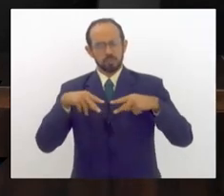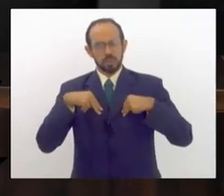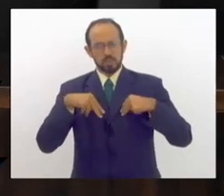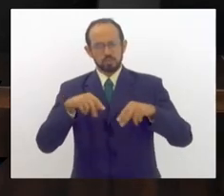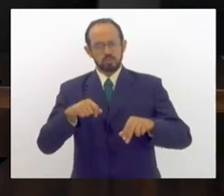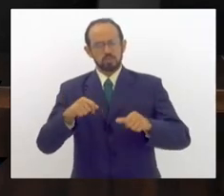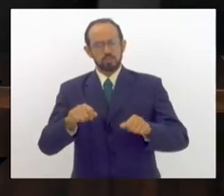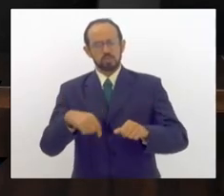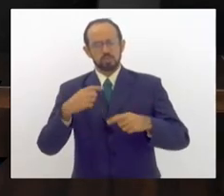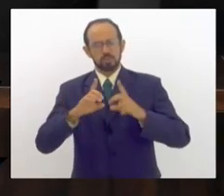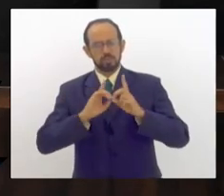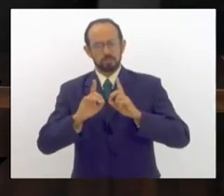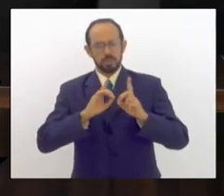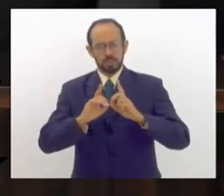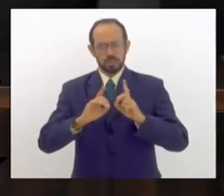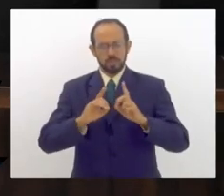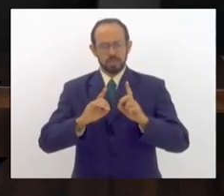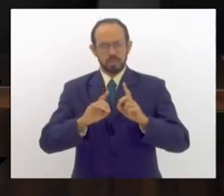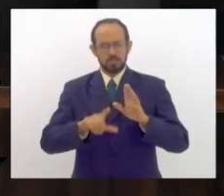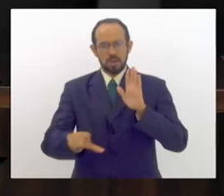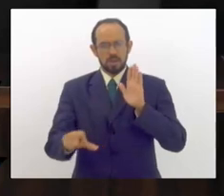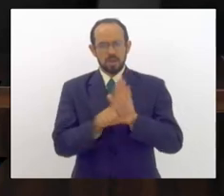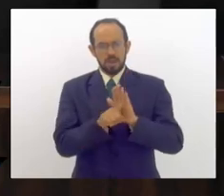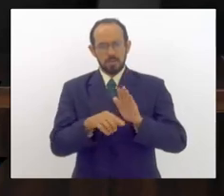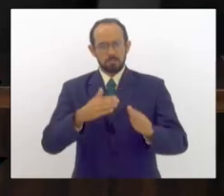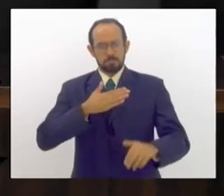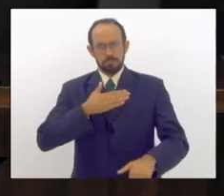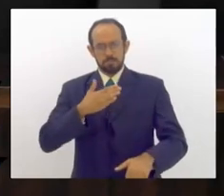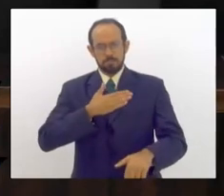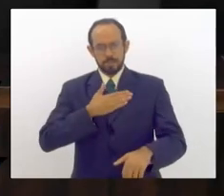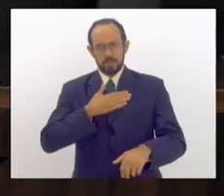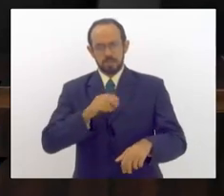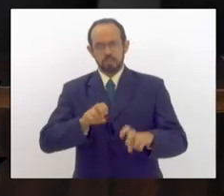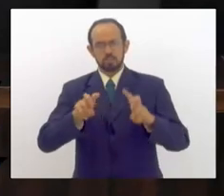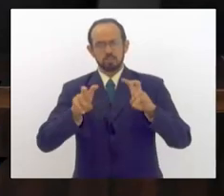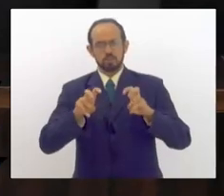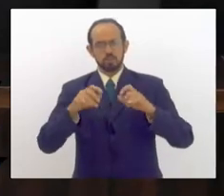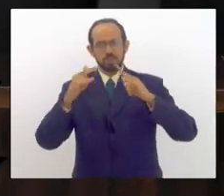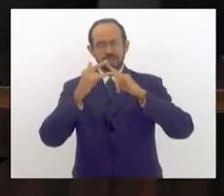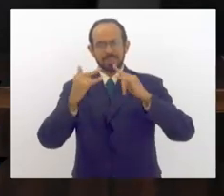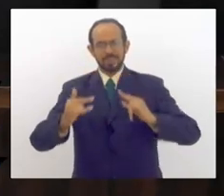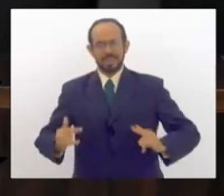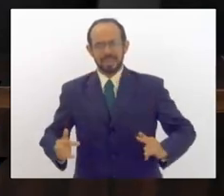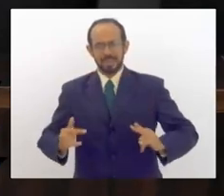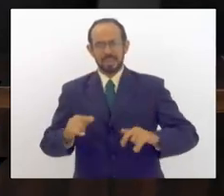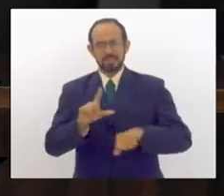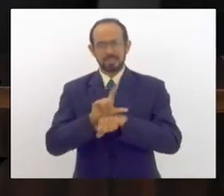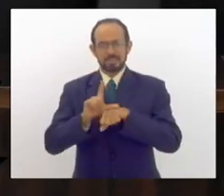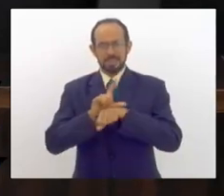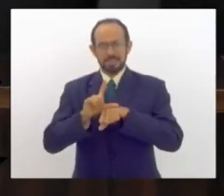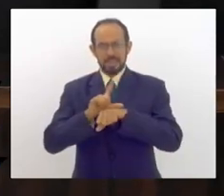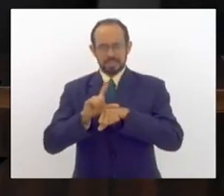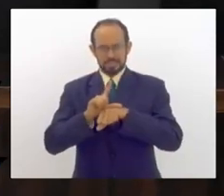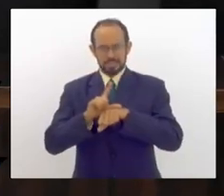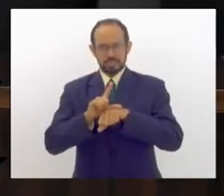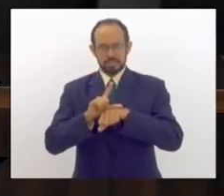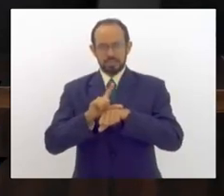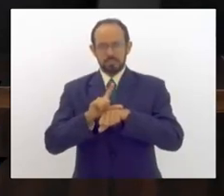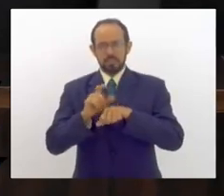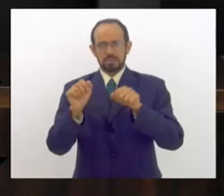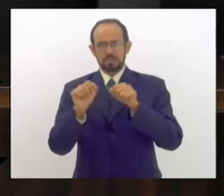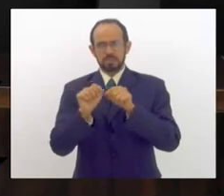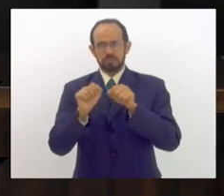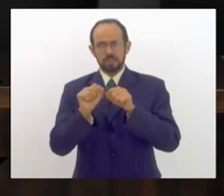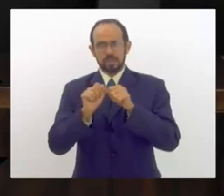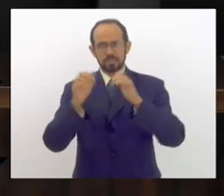o projeto de lei de minha autoria sobre tendas lilás, exatamente para que essas tendas sejam